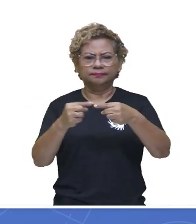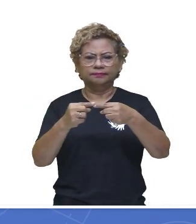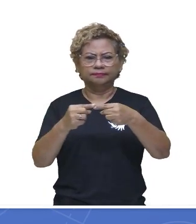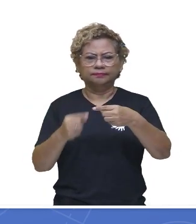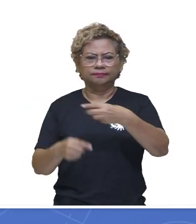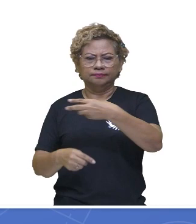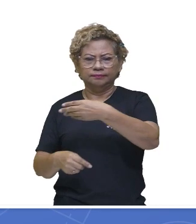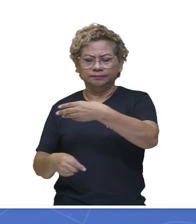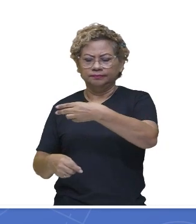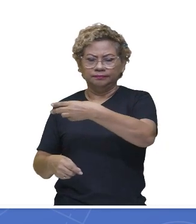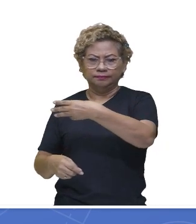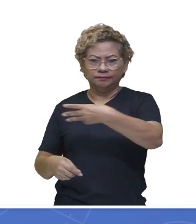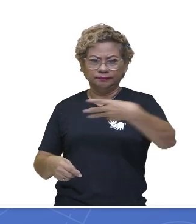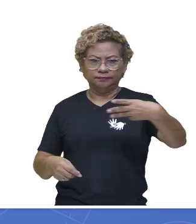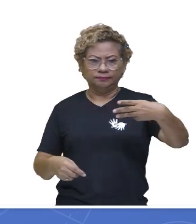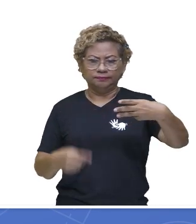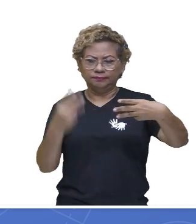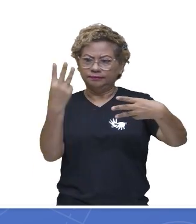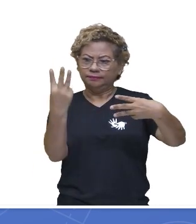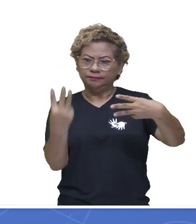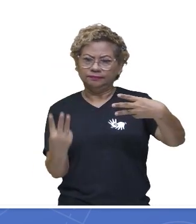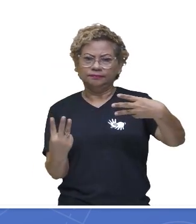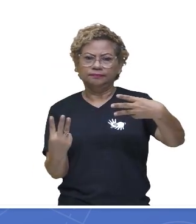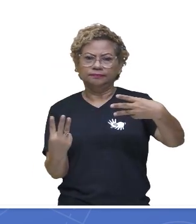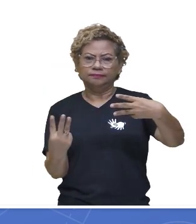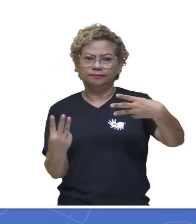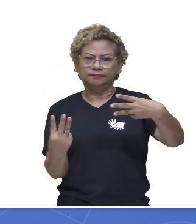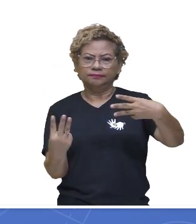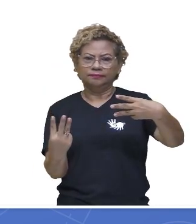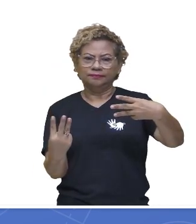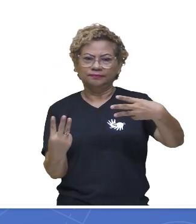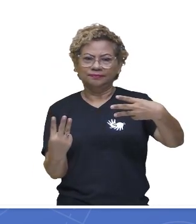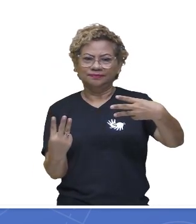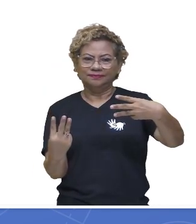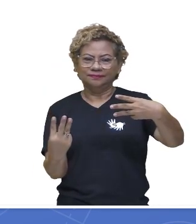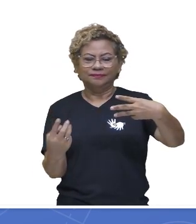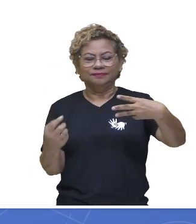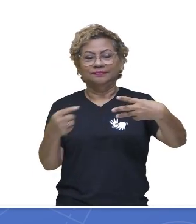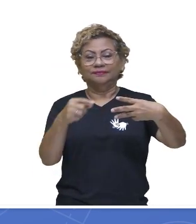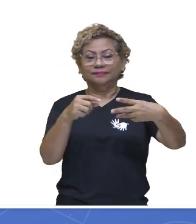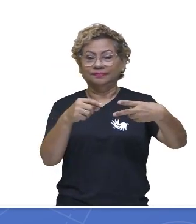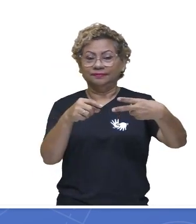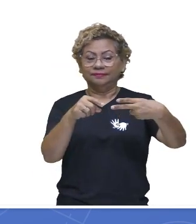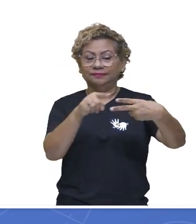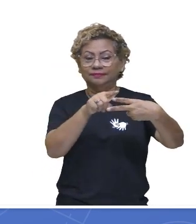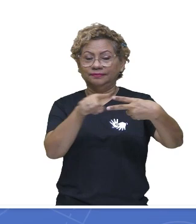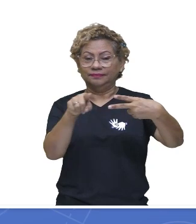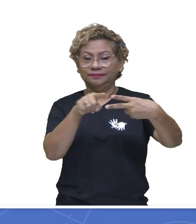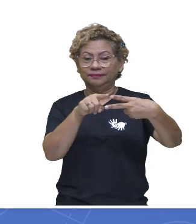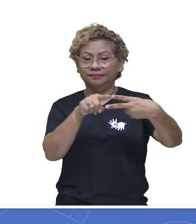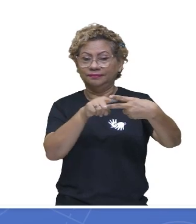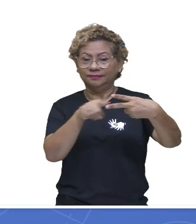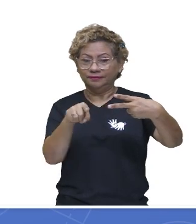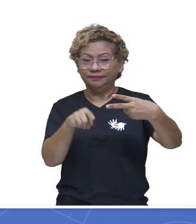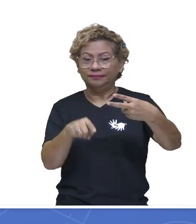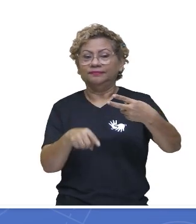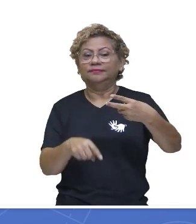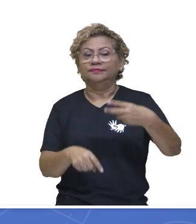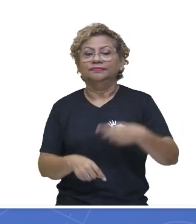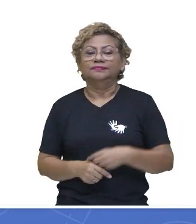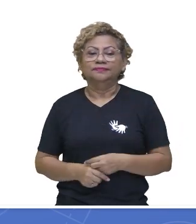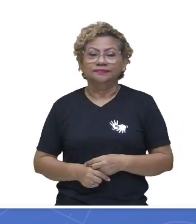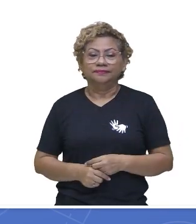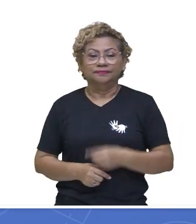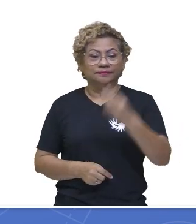linhas, aqui é o número de colunas, tá? Duas linhas, 3 colunas. Ok? Na